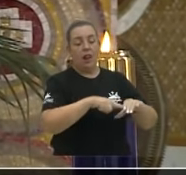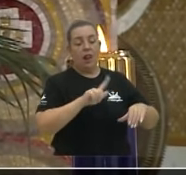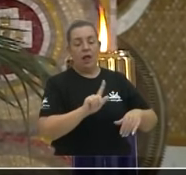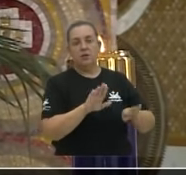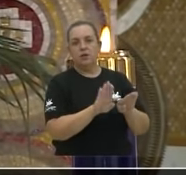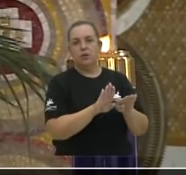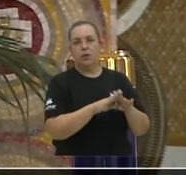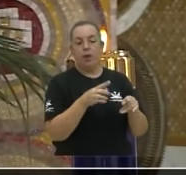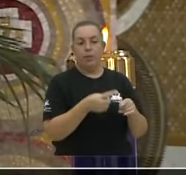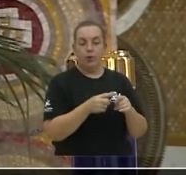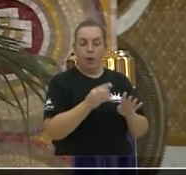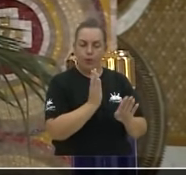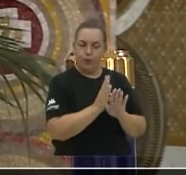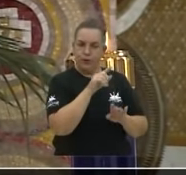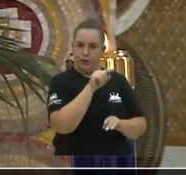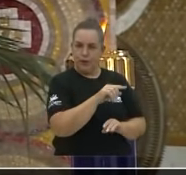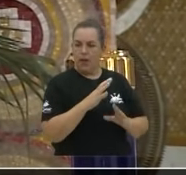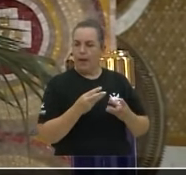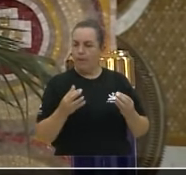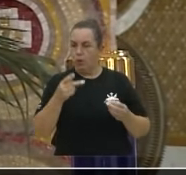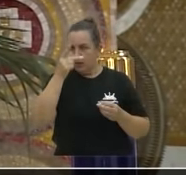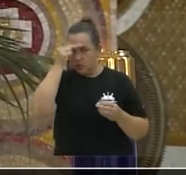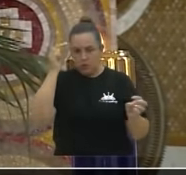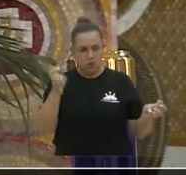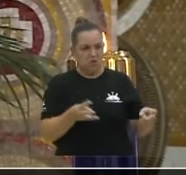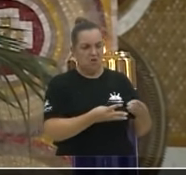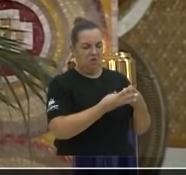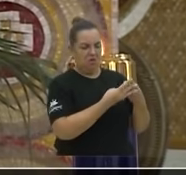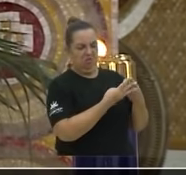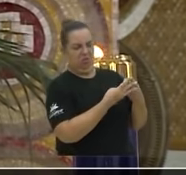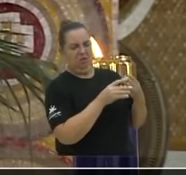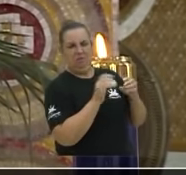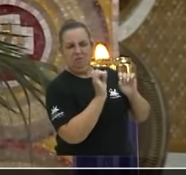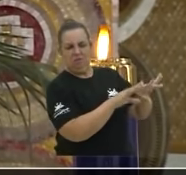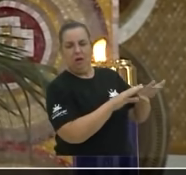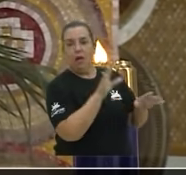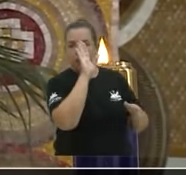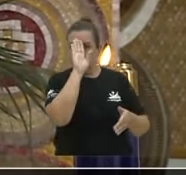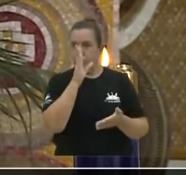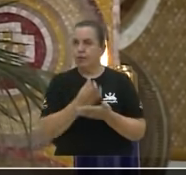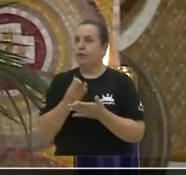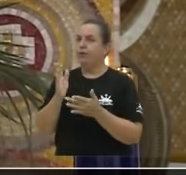dele, muitos deixavam os judeus e acreditavam em Jesus.